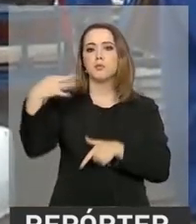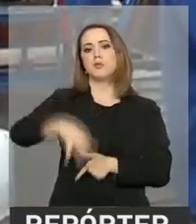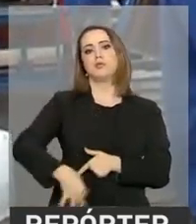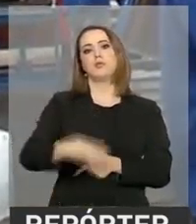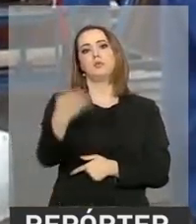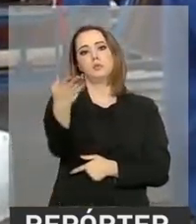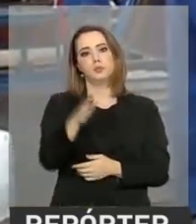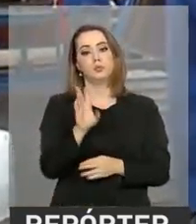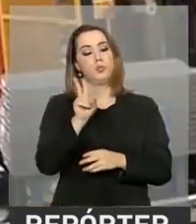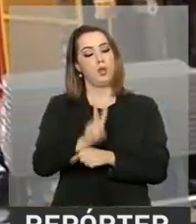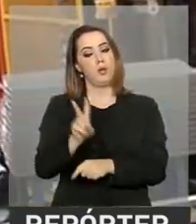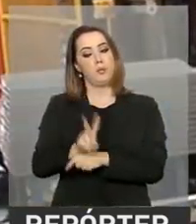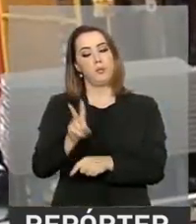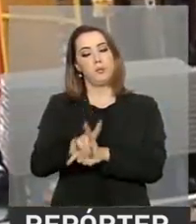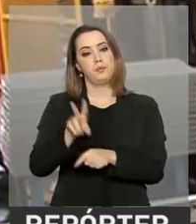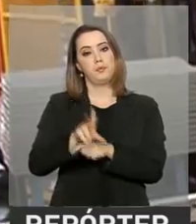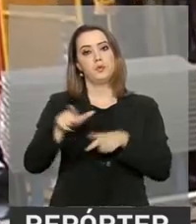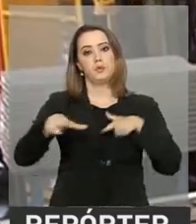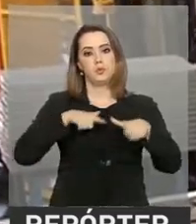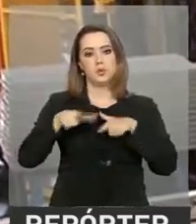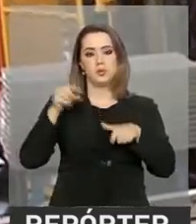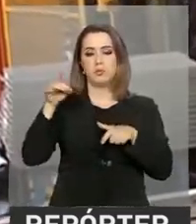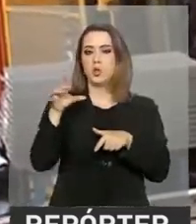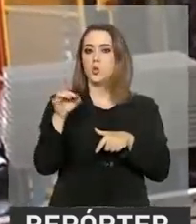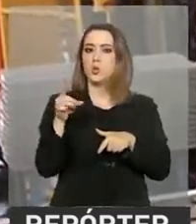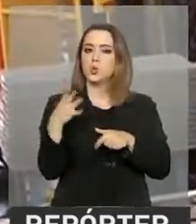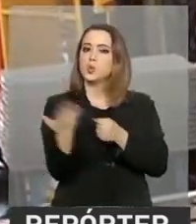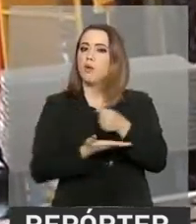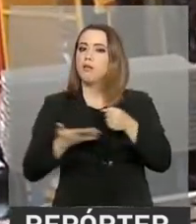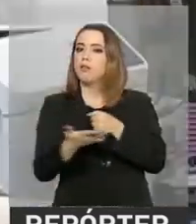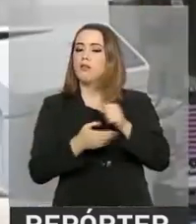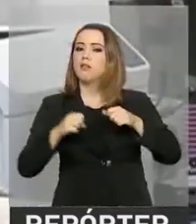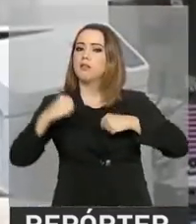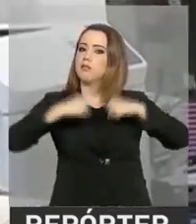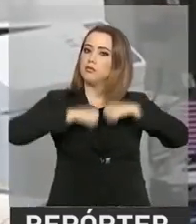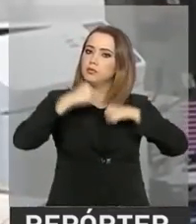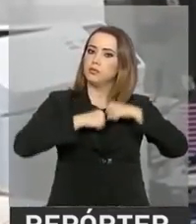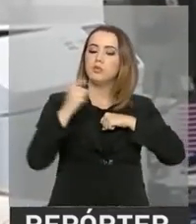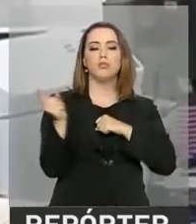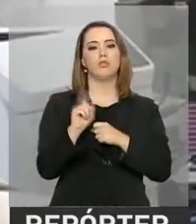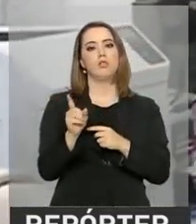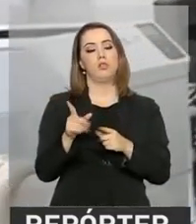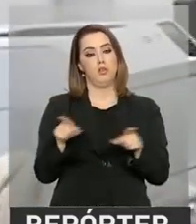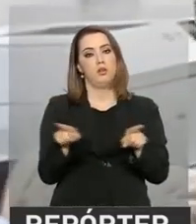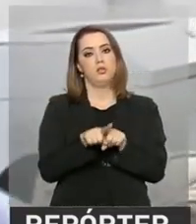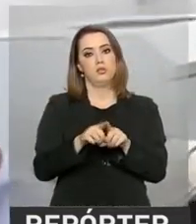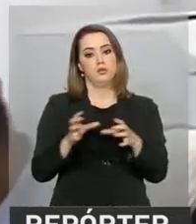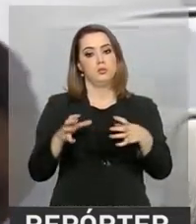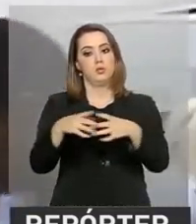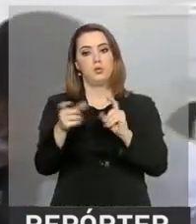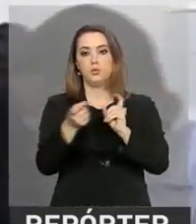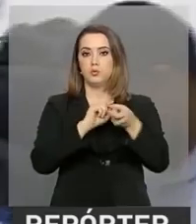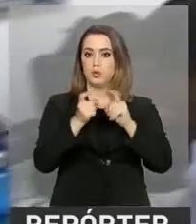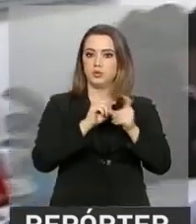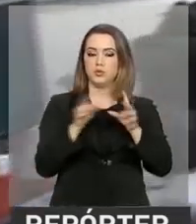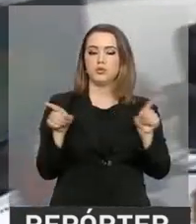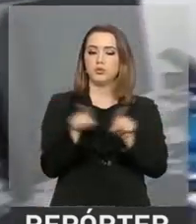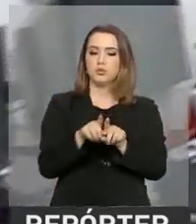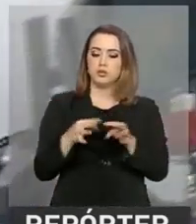ao emprego não fica só no chão de fábrica Quem trabalha em setores administrativos e de Tecnologia da